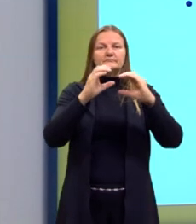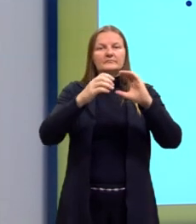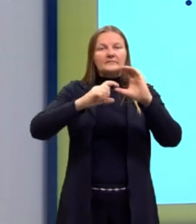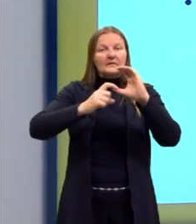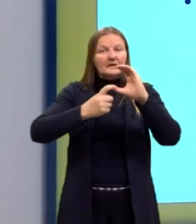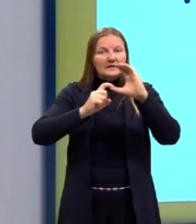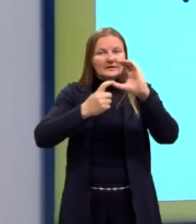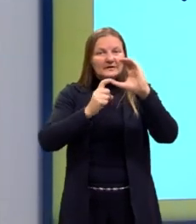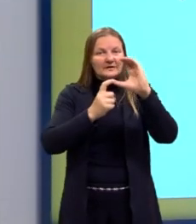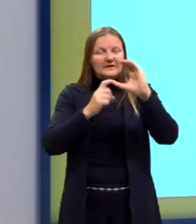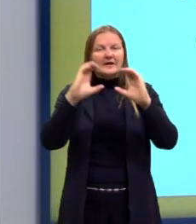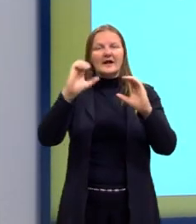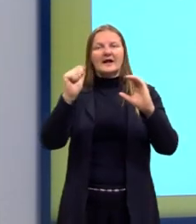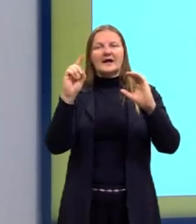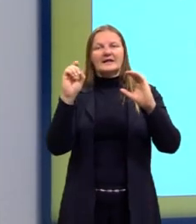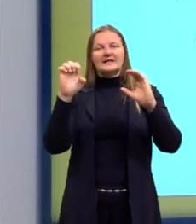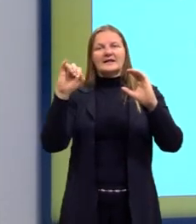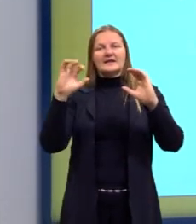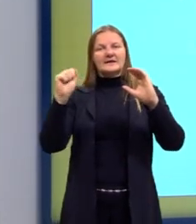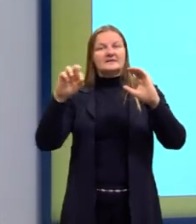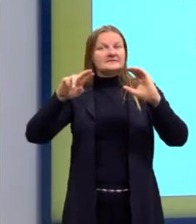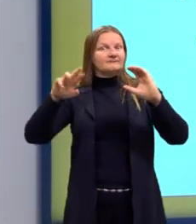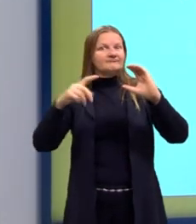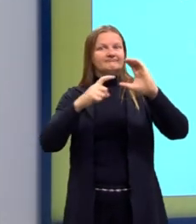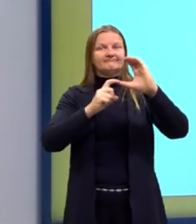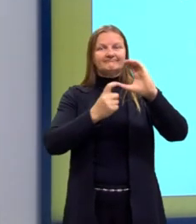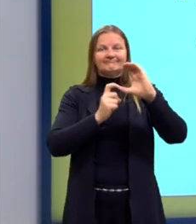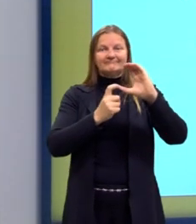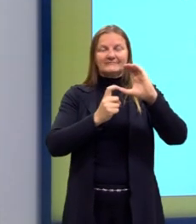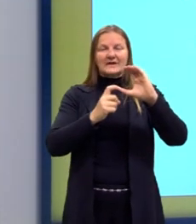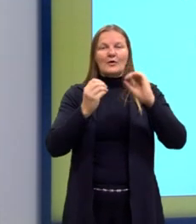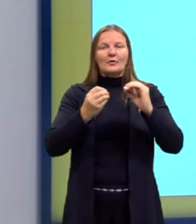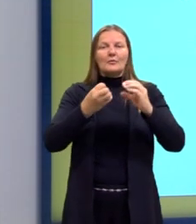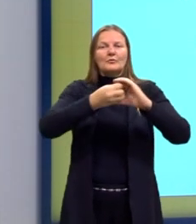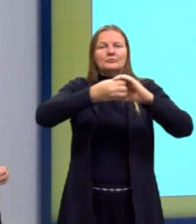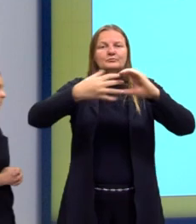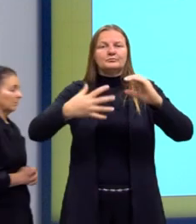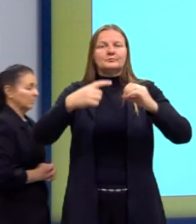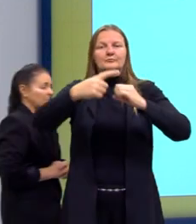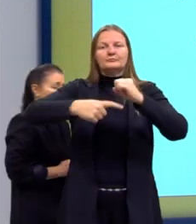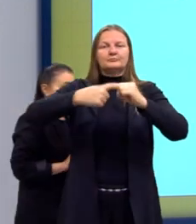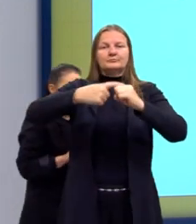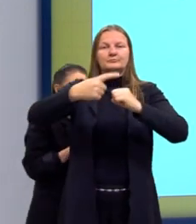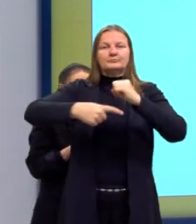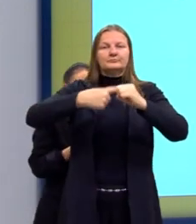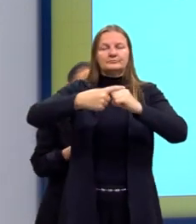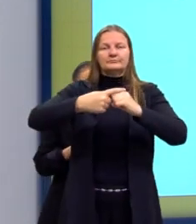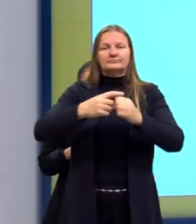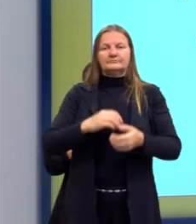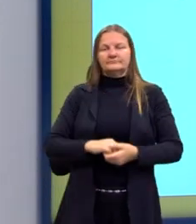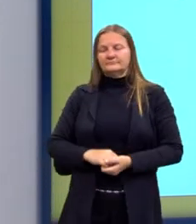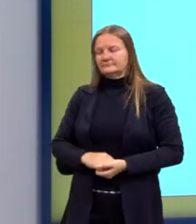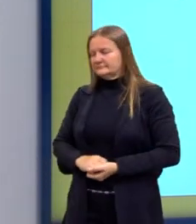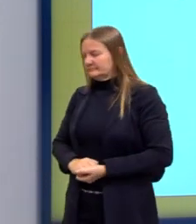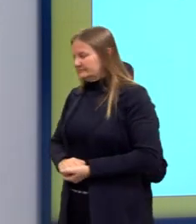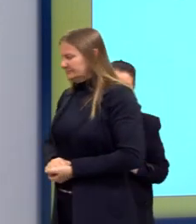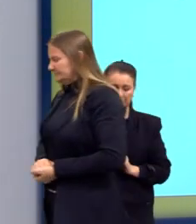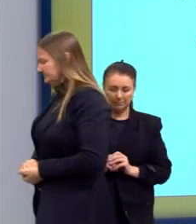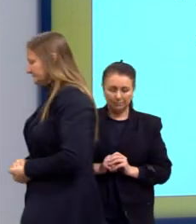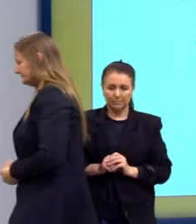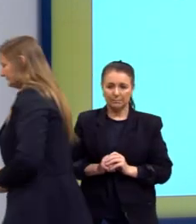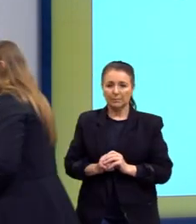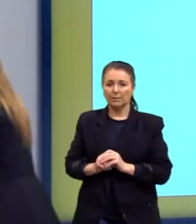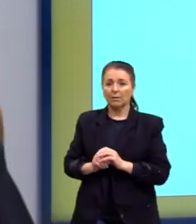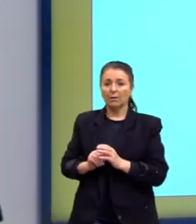várias classificações dentro do fechamento de cadeias né mas quanto à disposição dos átomos porque eu posso ter uma cadeia normal ou ramificada